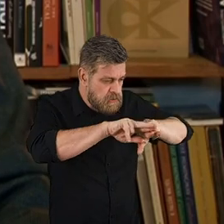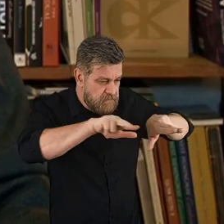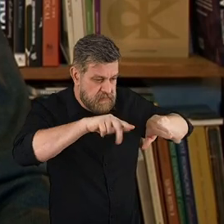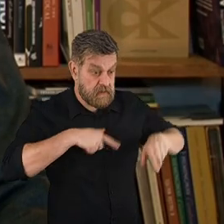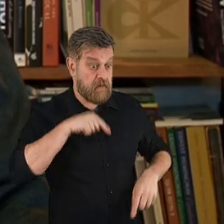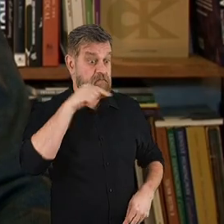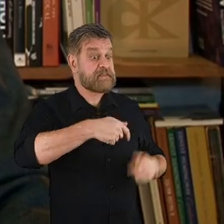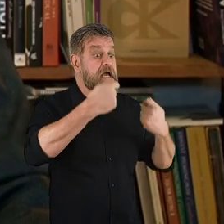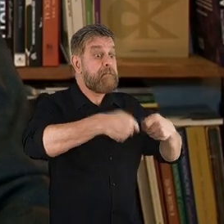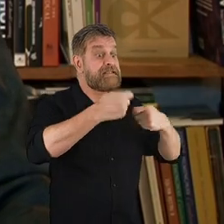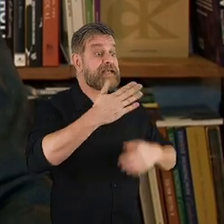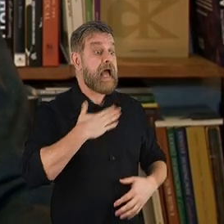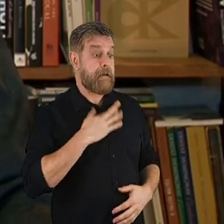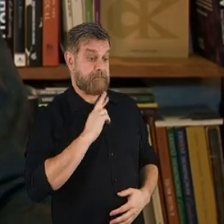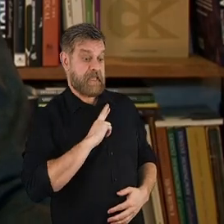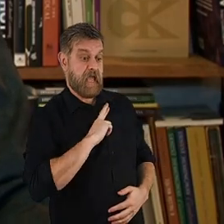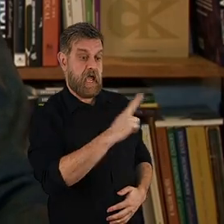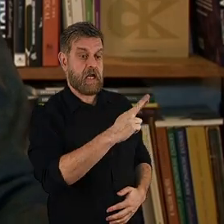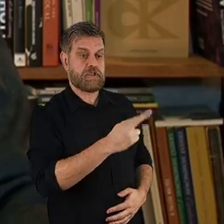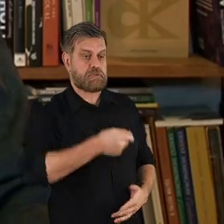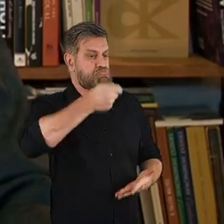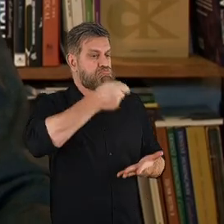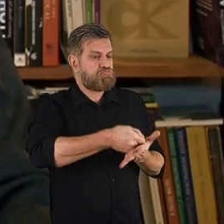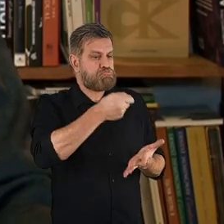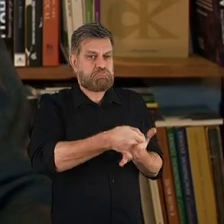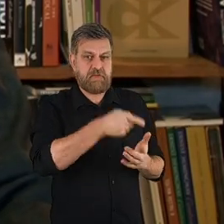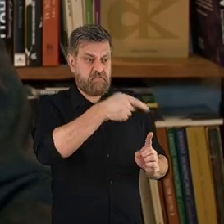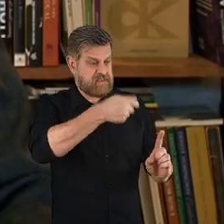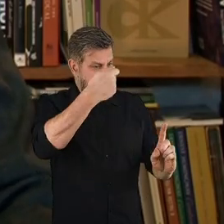mas você precisa aceitar a verdade revelada pela minha